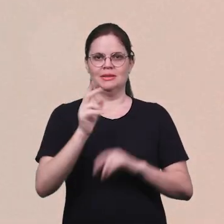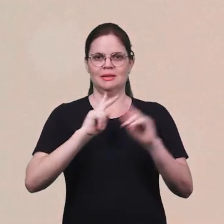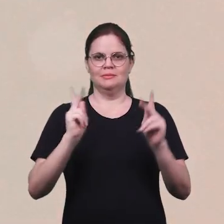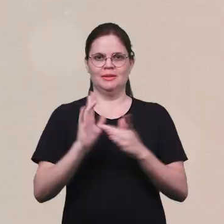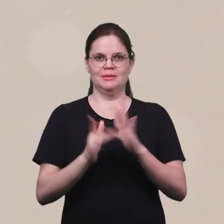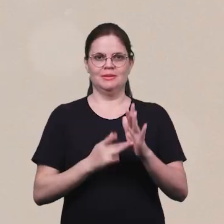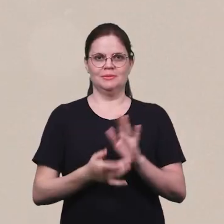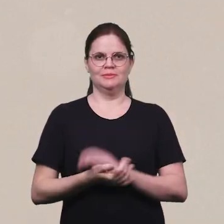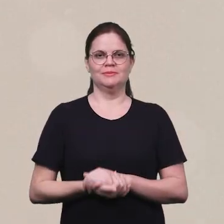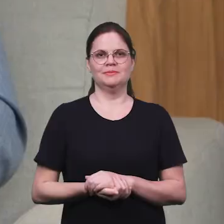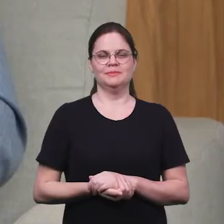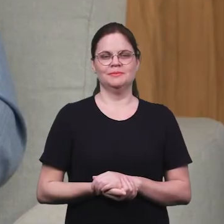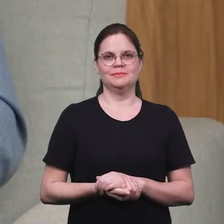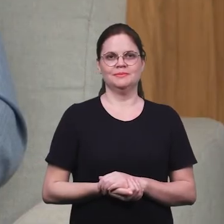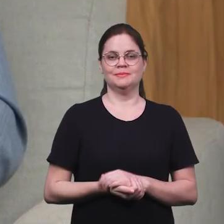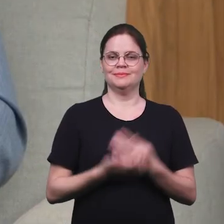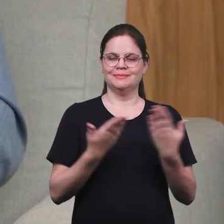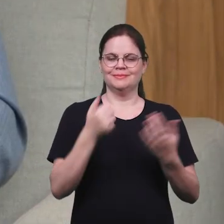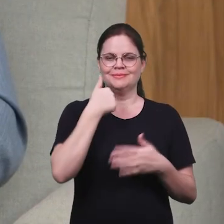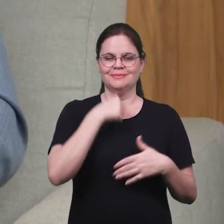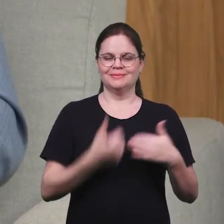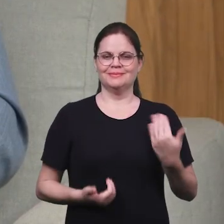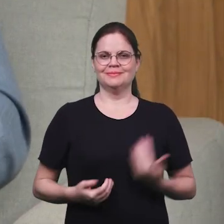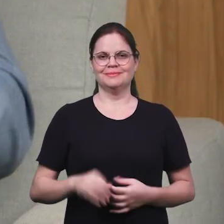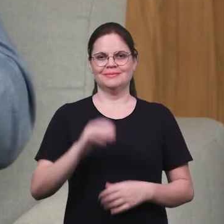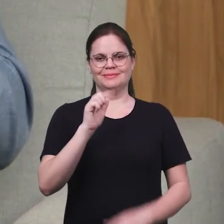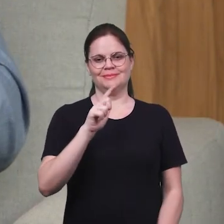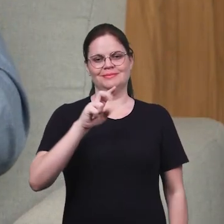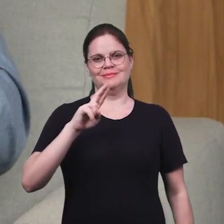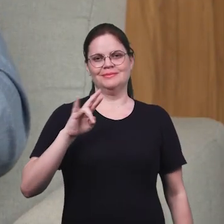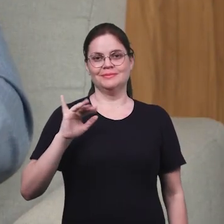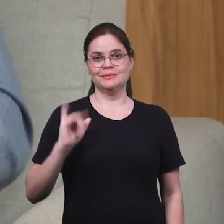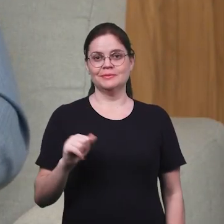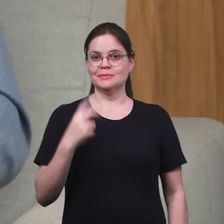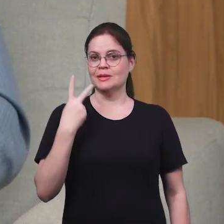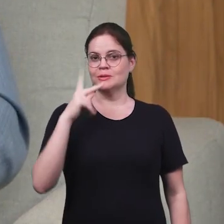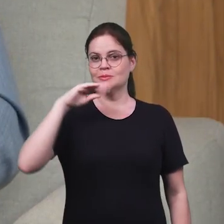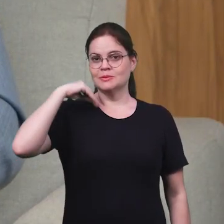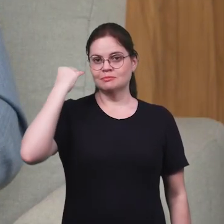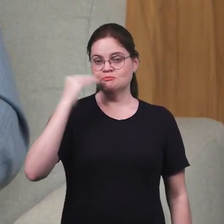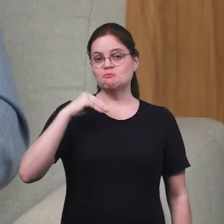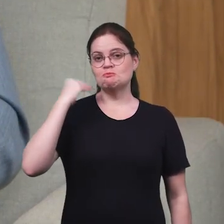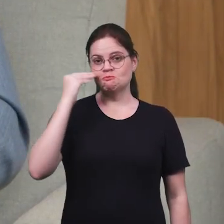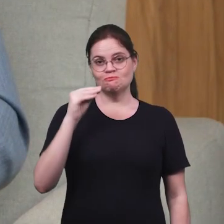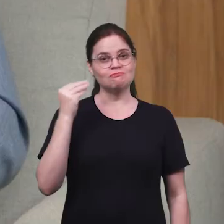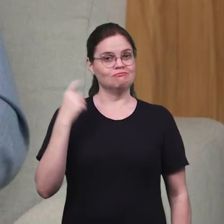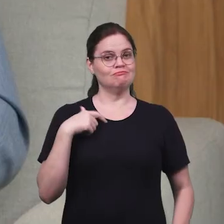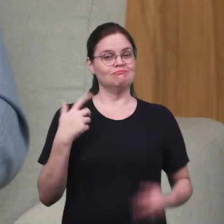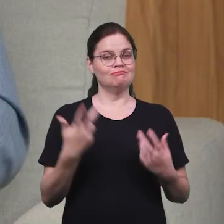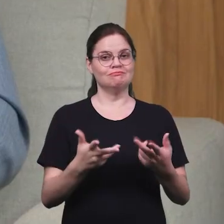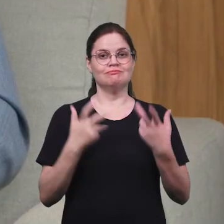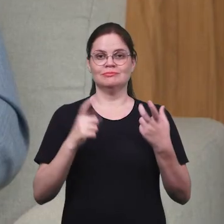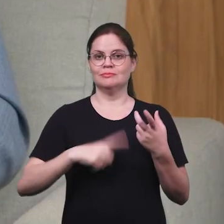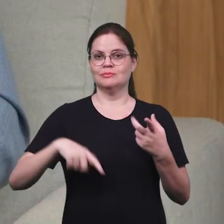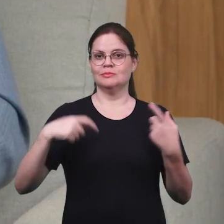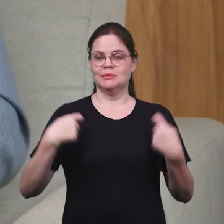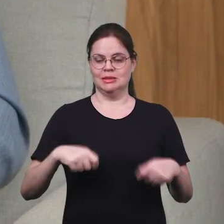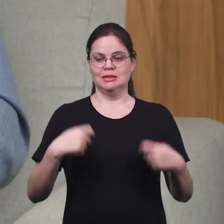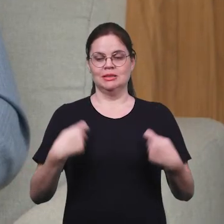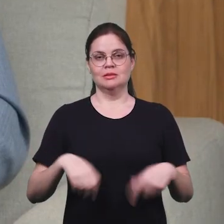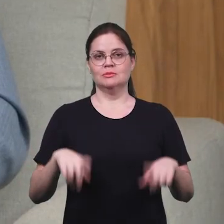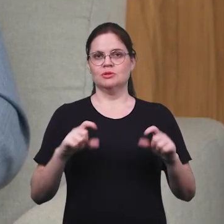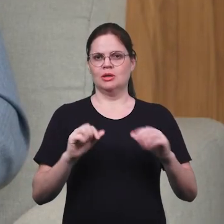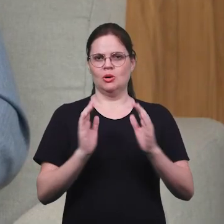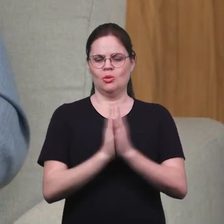A paz do Senhor a todos. Irmã Lúcia, a sua experiência nos mostra que devemos, como